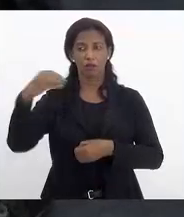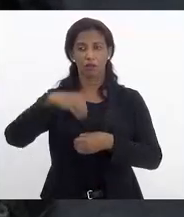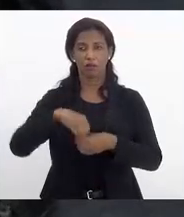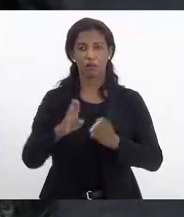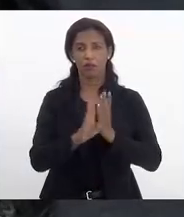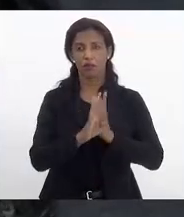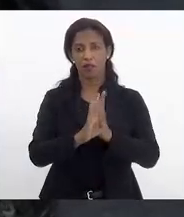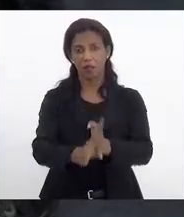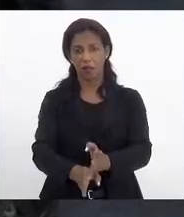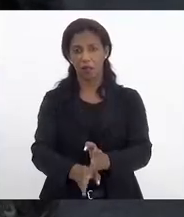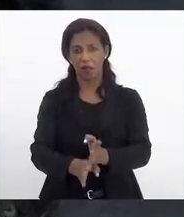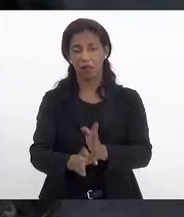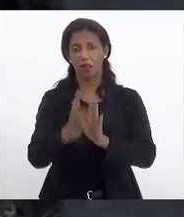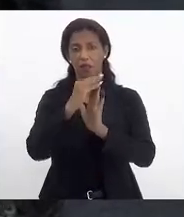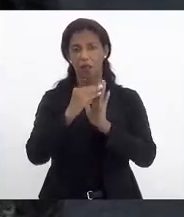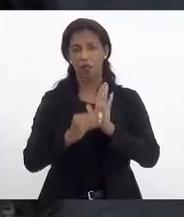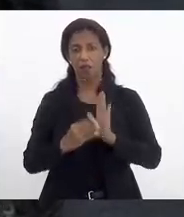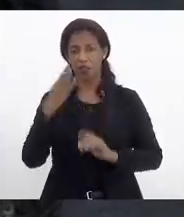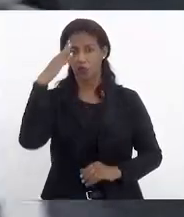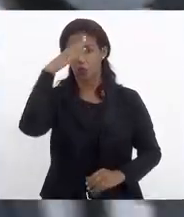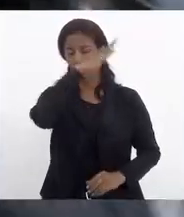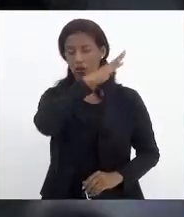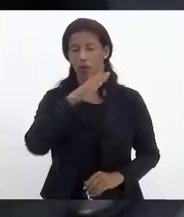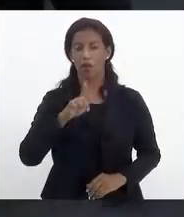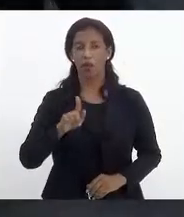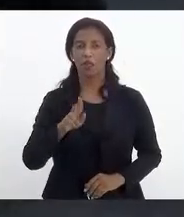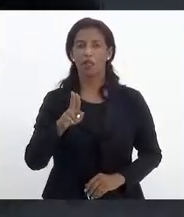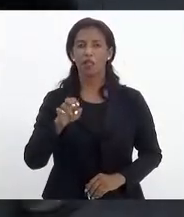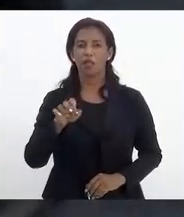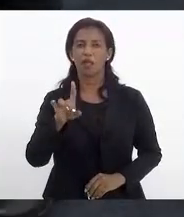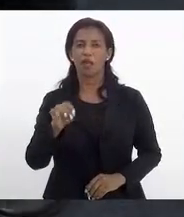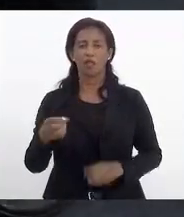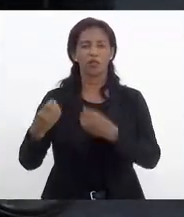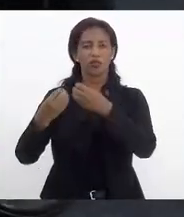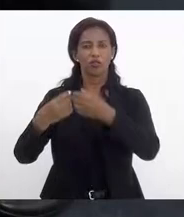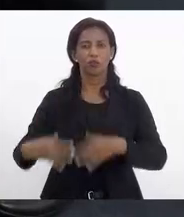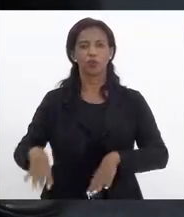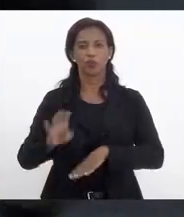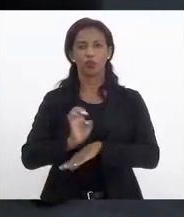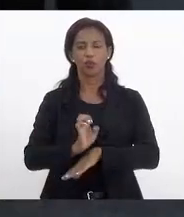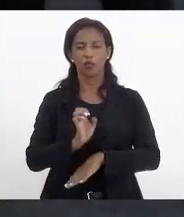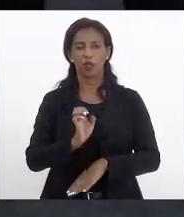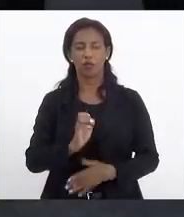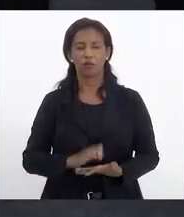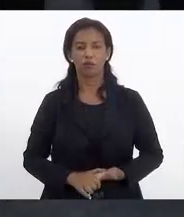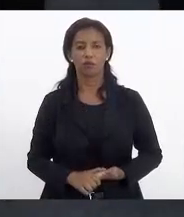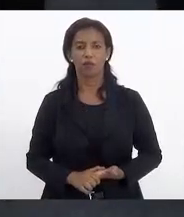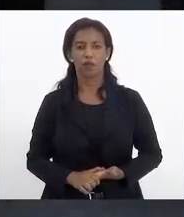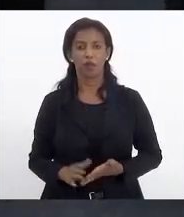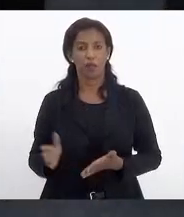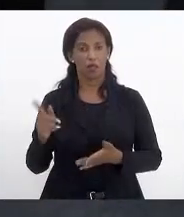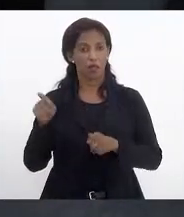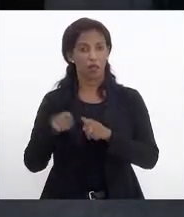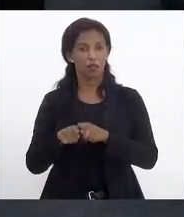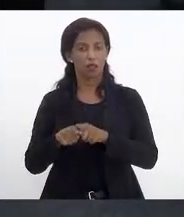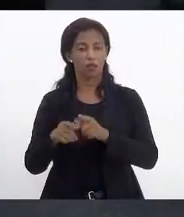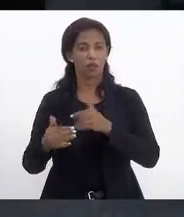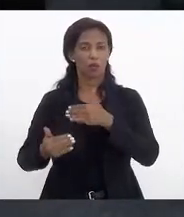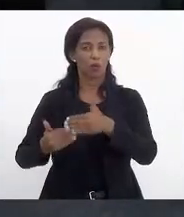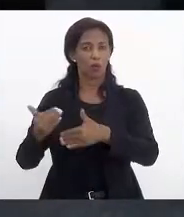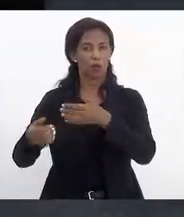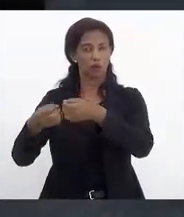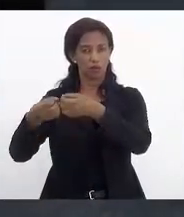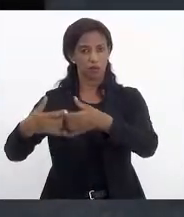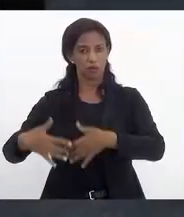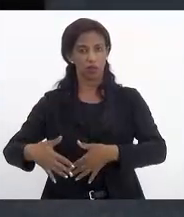alinhar na agenda de Bolsonaro e Guedes, que querem desmontar o Estado brasileiro e, como parte desse processo de